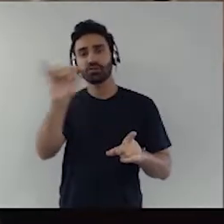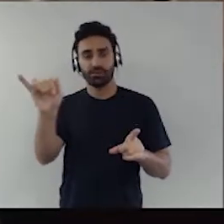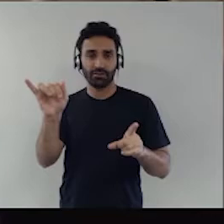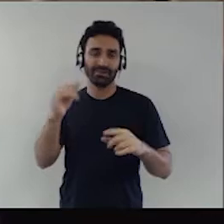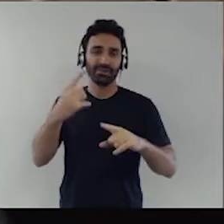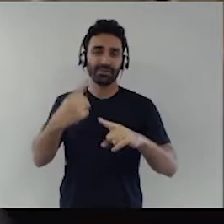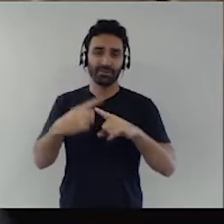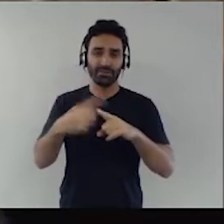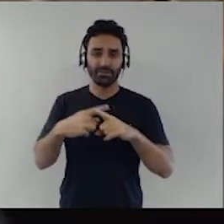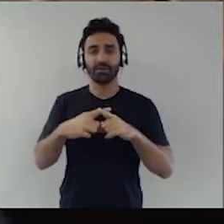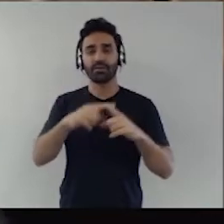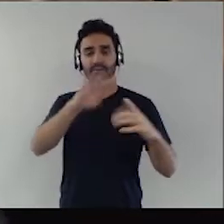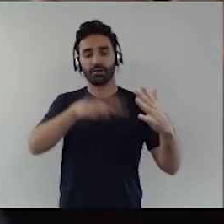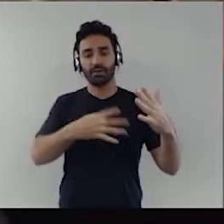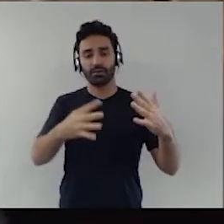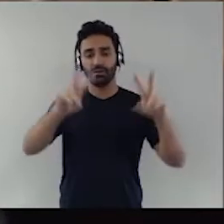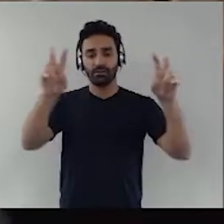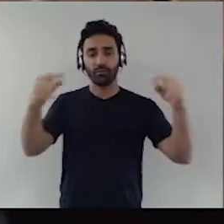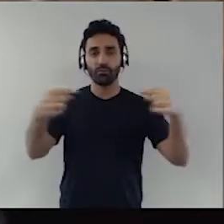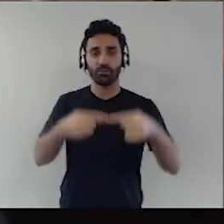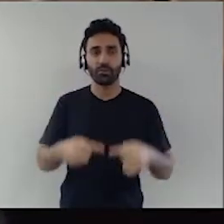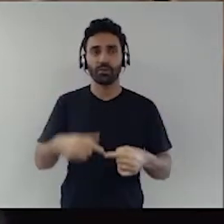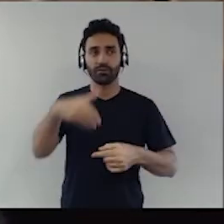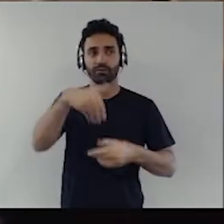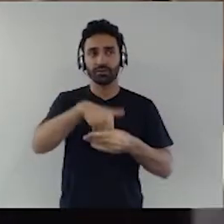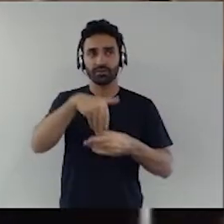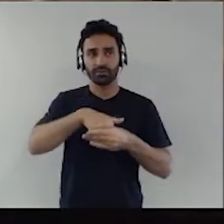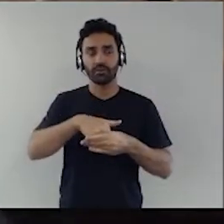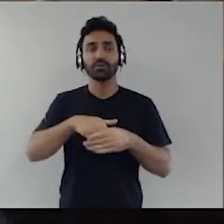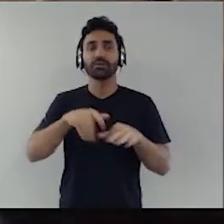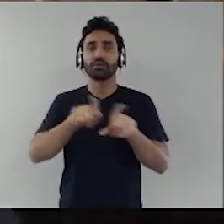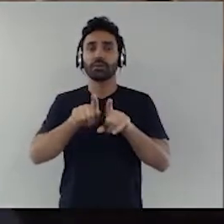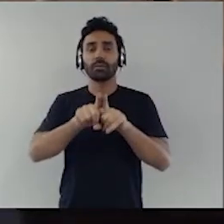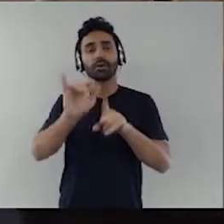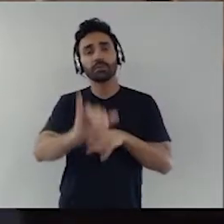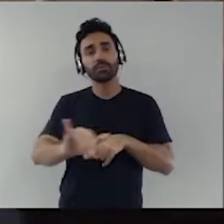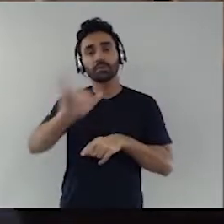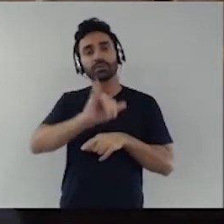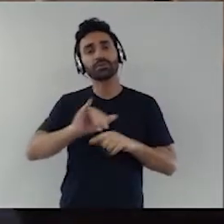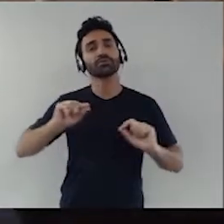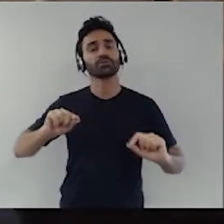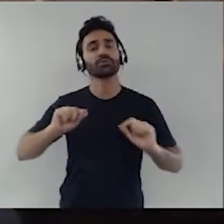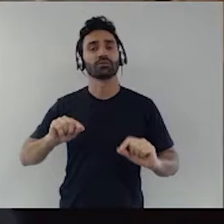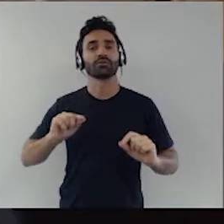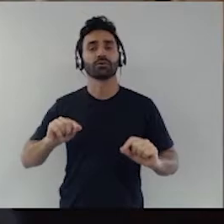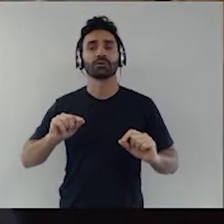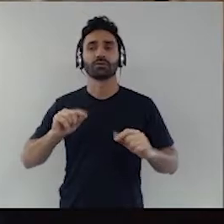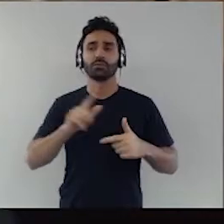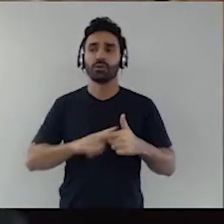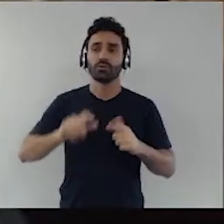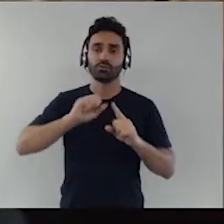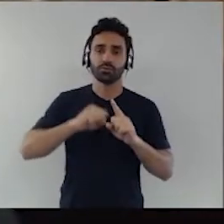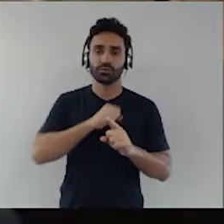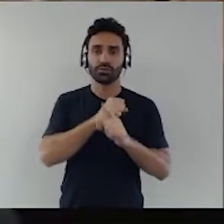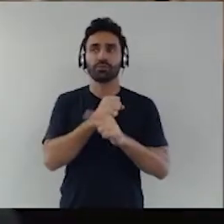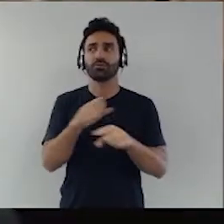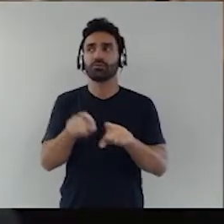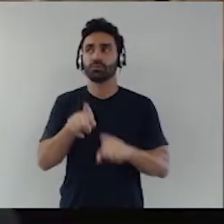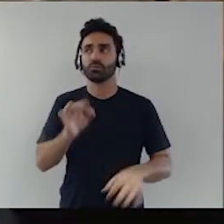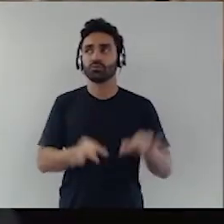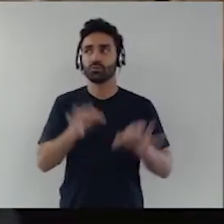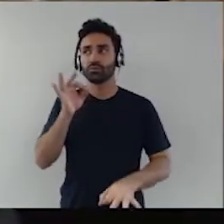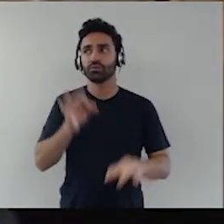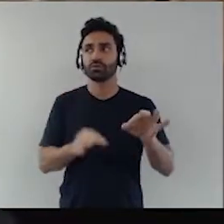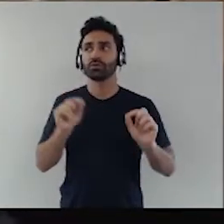do calendário eleitoral, e não menos importante também como repercussão social e também jurídica,